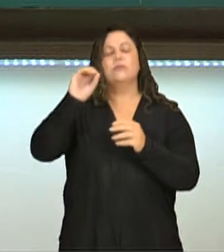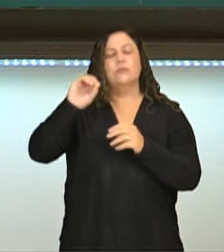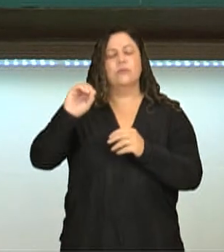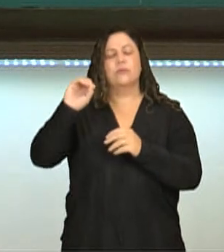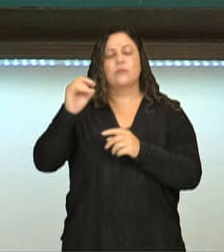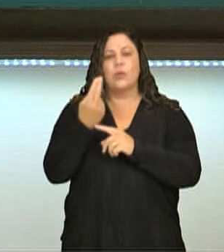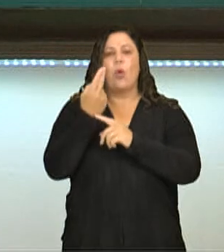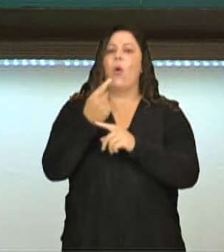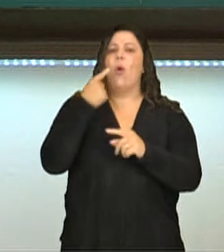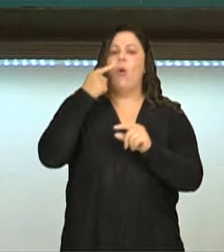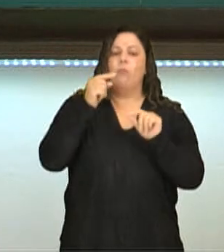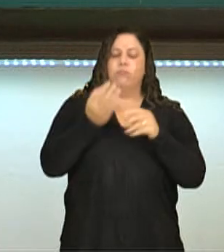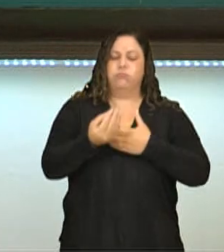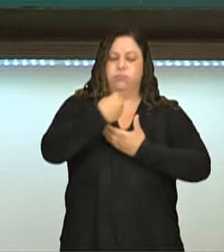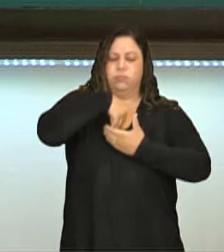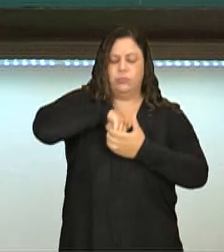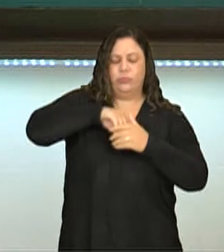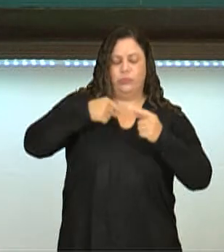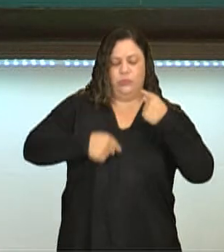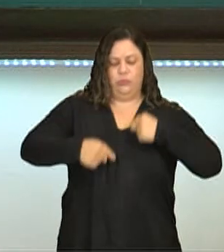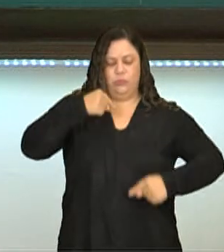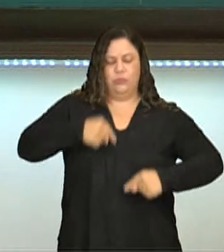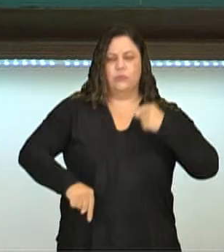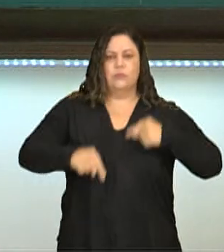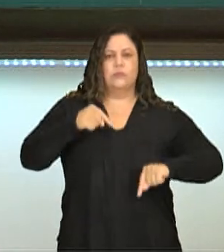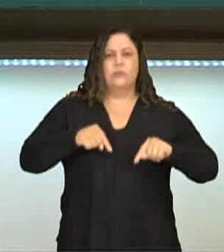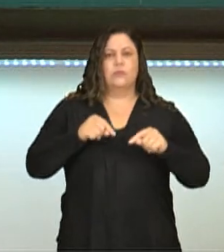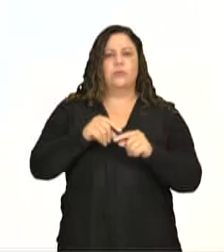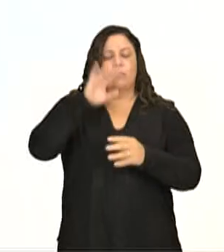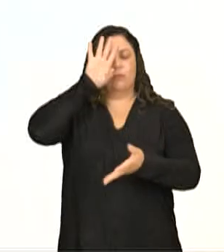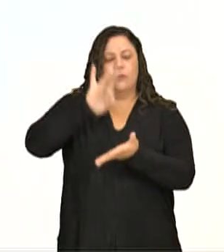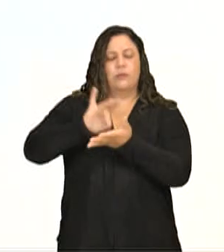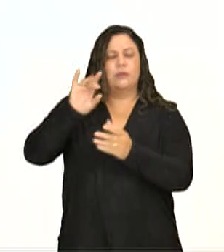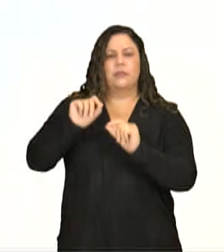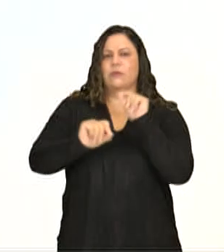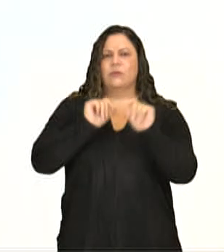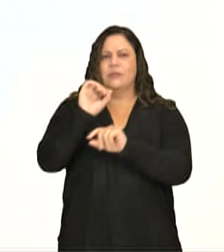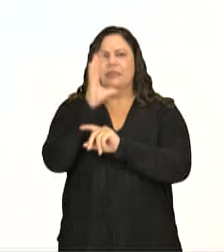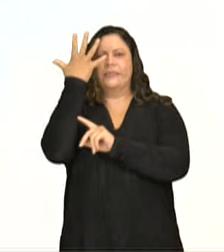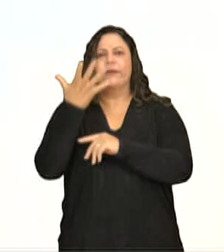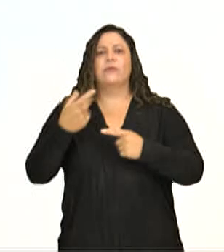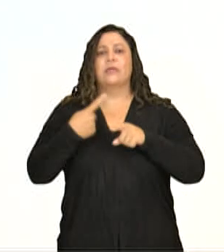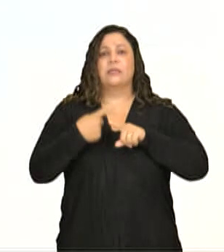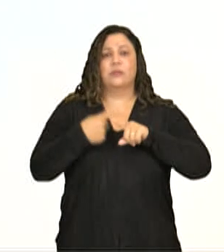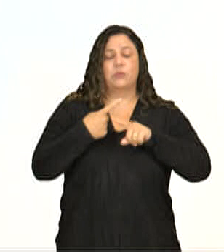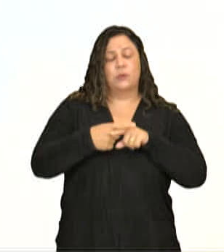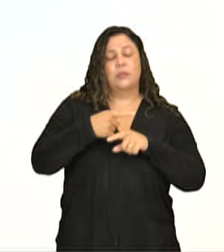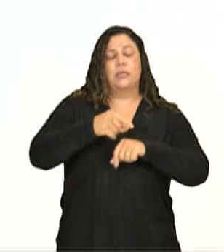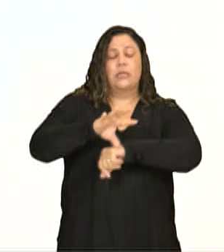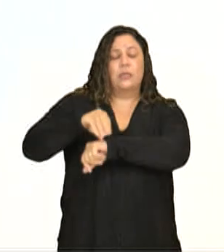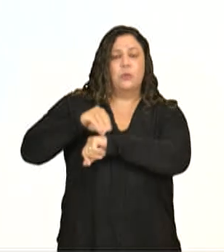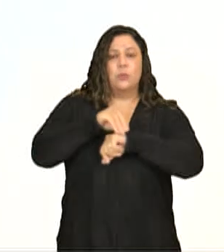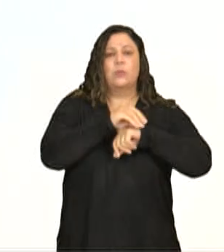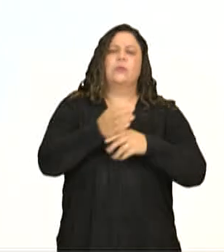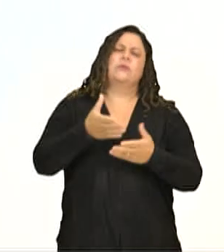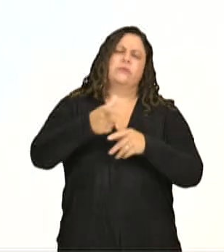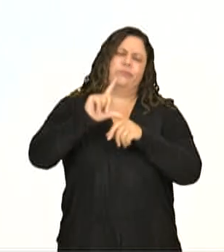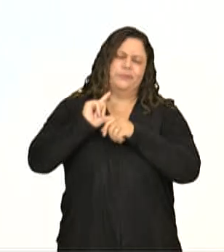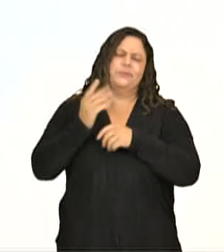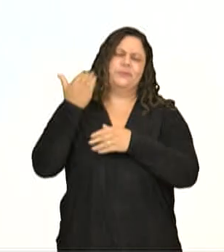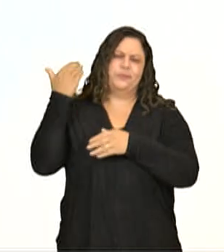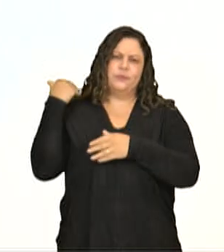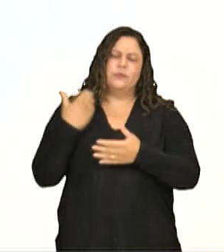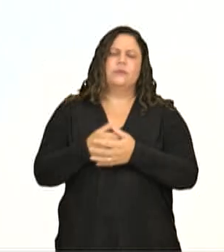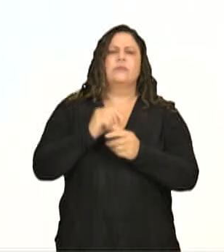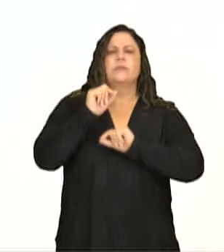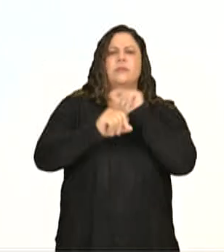sistema, ele possa se efetivar. Então, isso acontece porque ele tem um conhecimento prévio a respeito das células e como